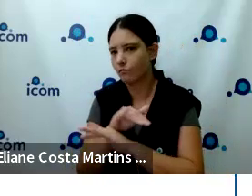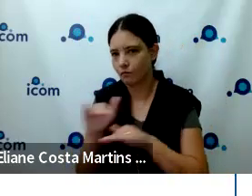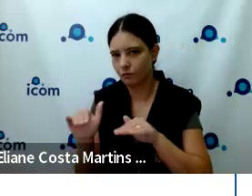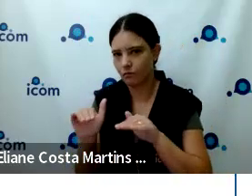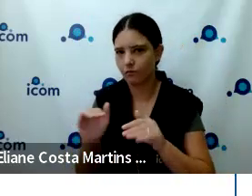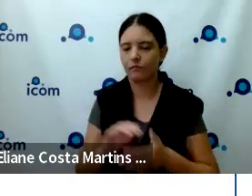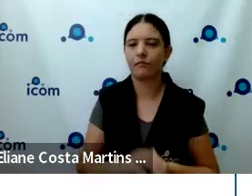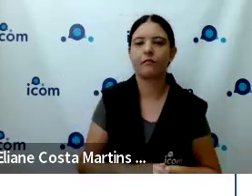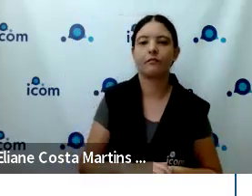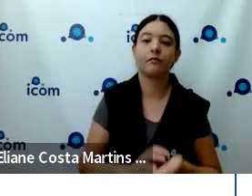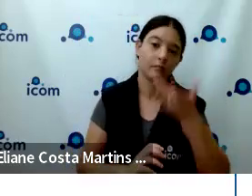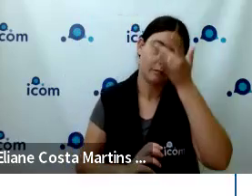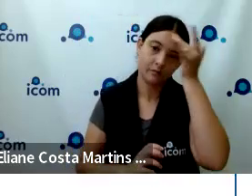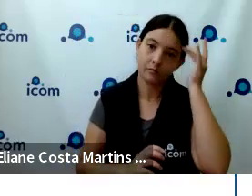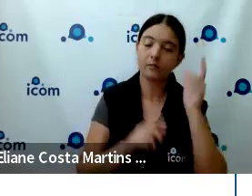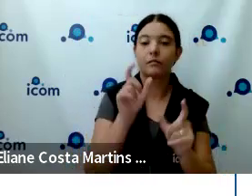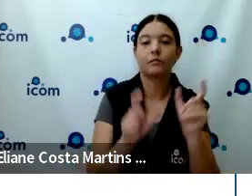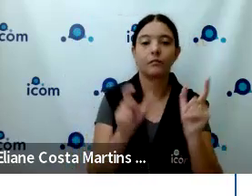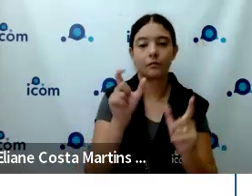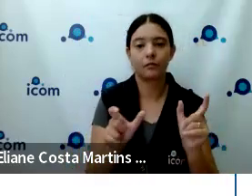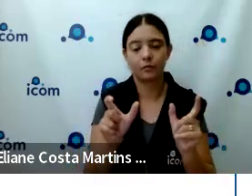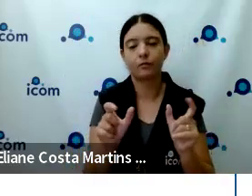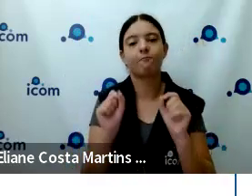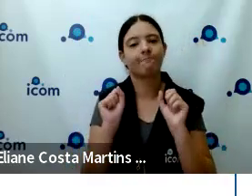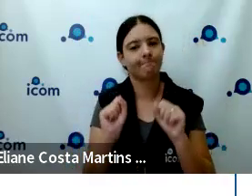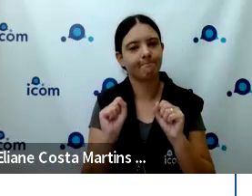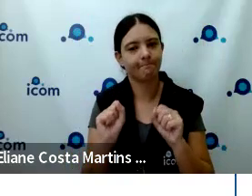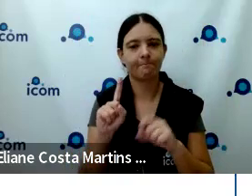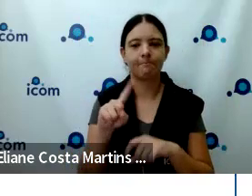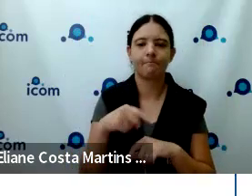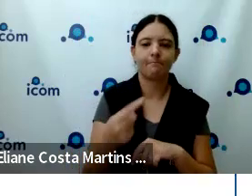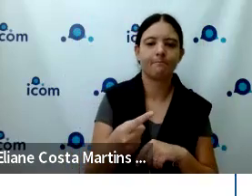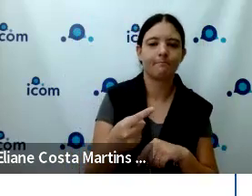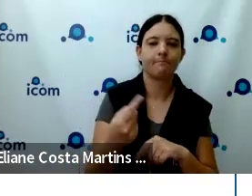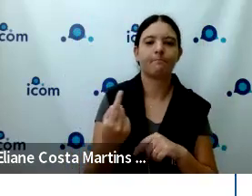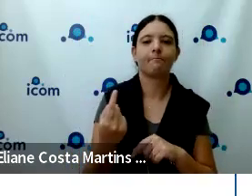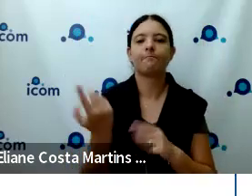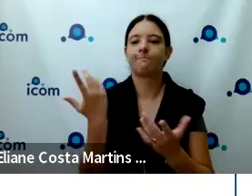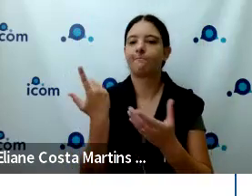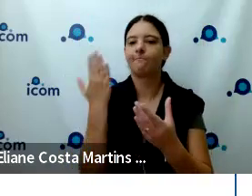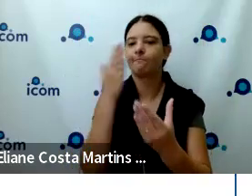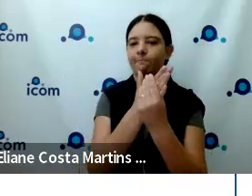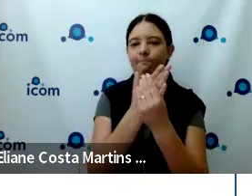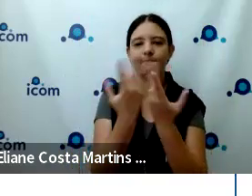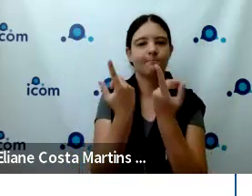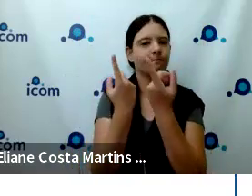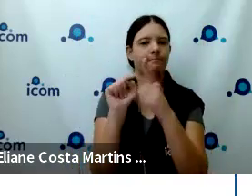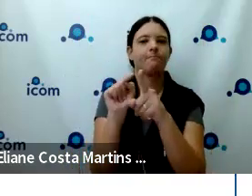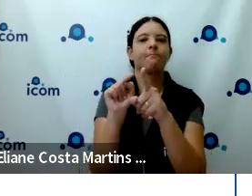Os herdeiros podem interpor recurso contra esta liquidação do